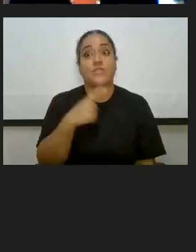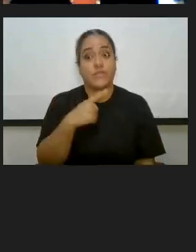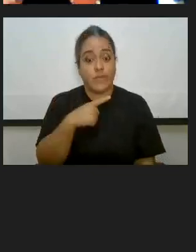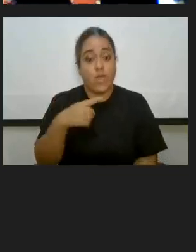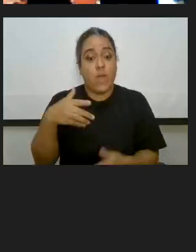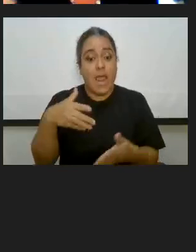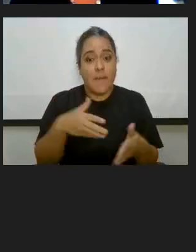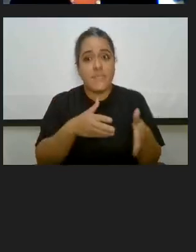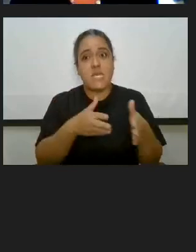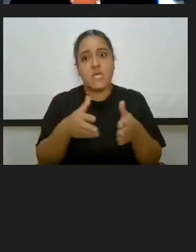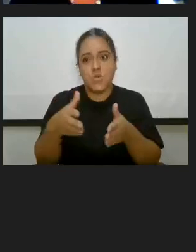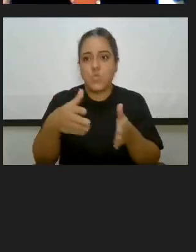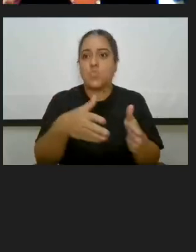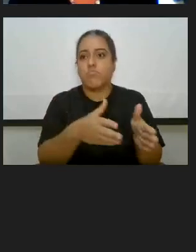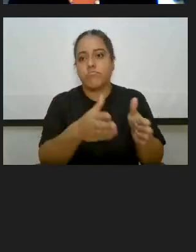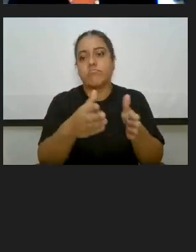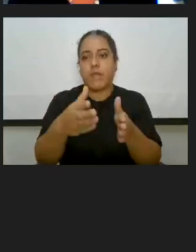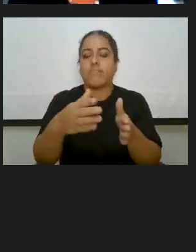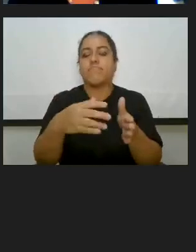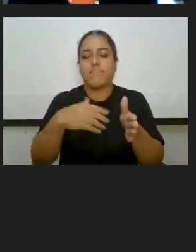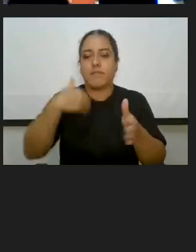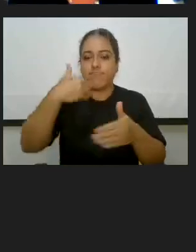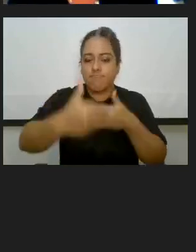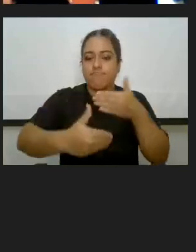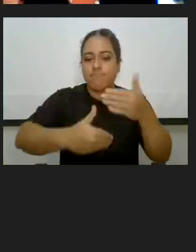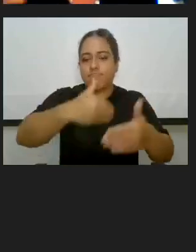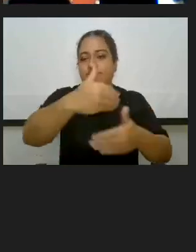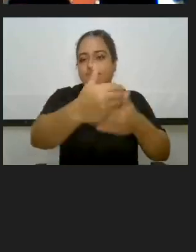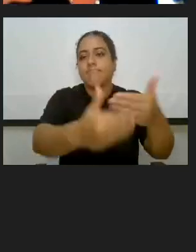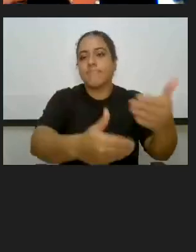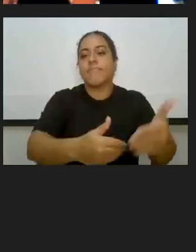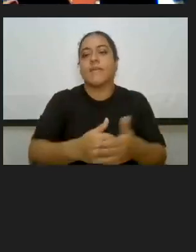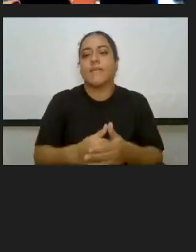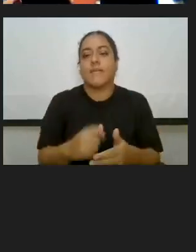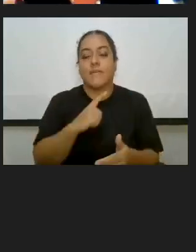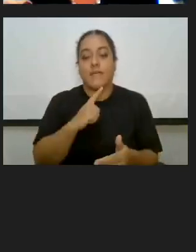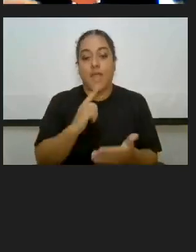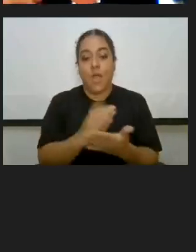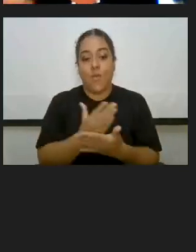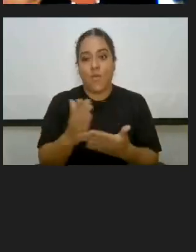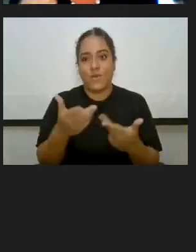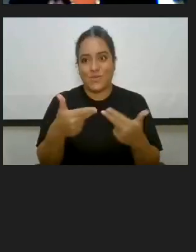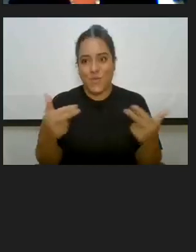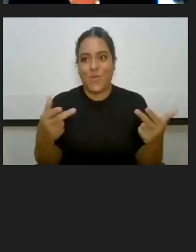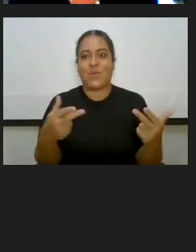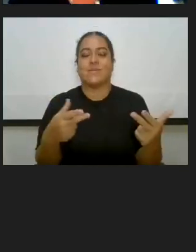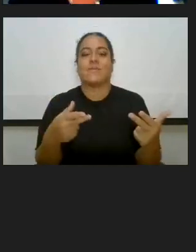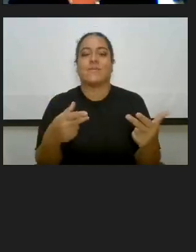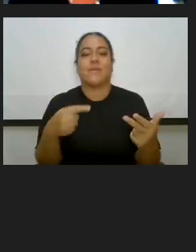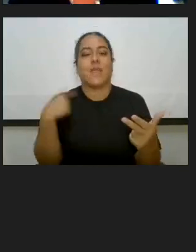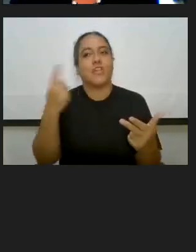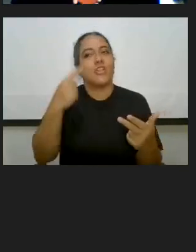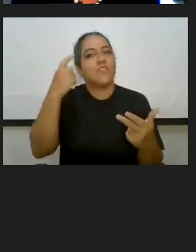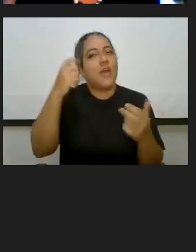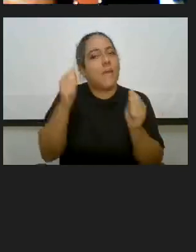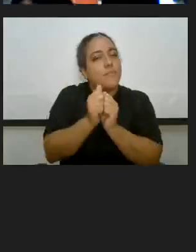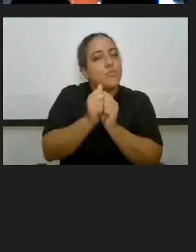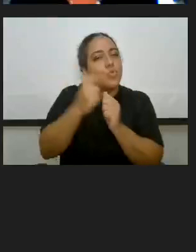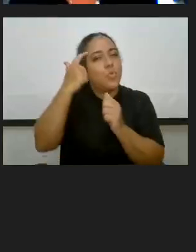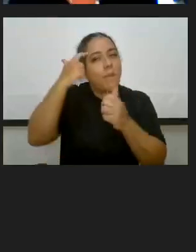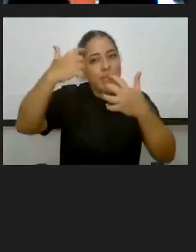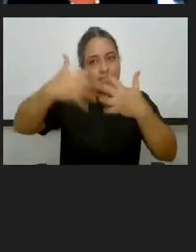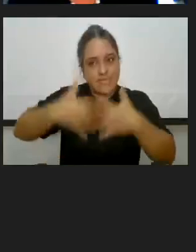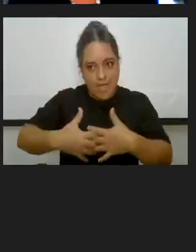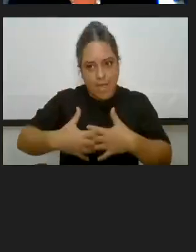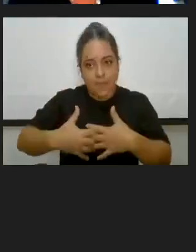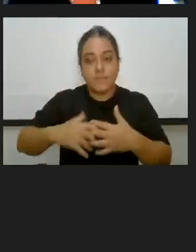cada um desses pontos, tem algumas questões que eu lanço para a gente pensar um pouco junto e